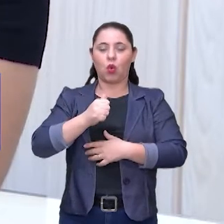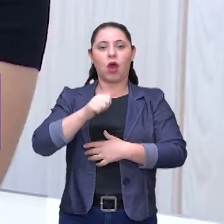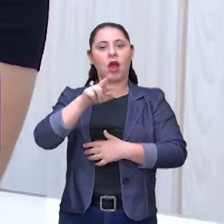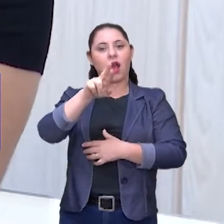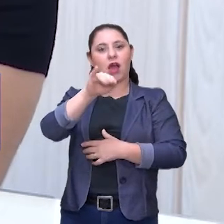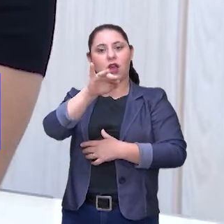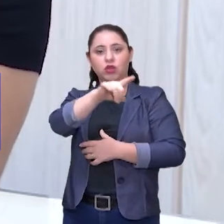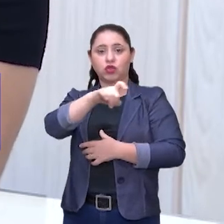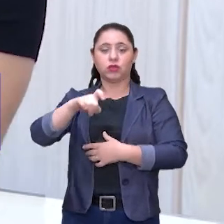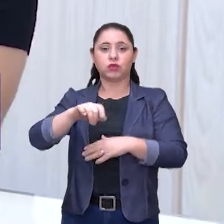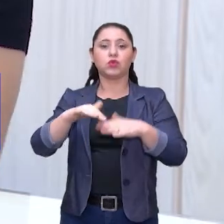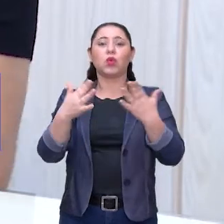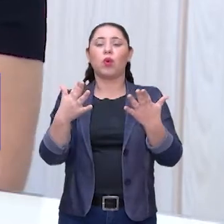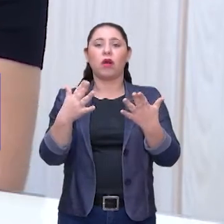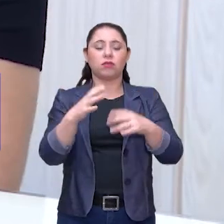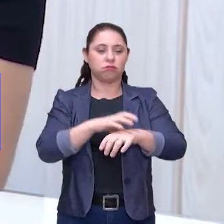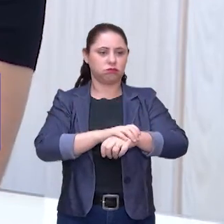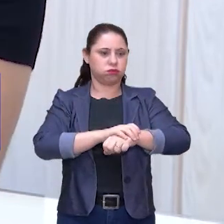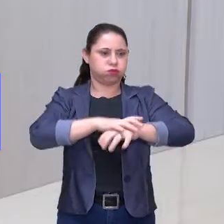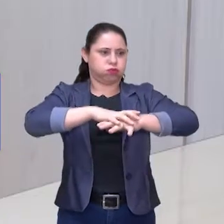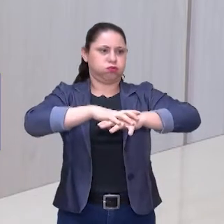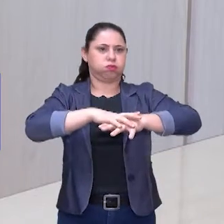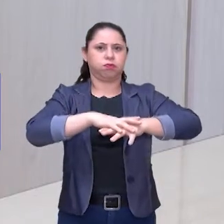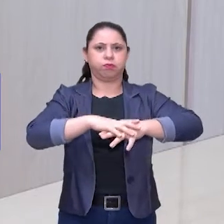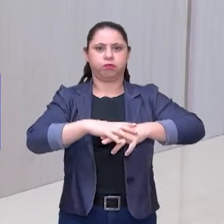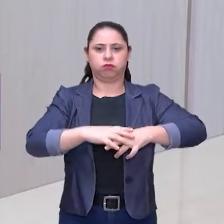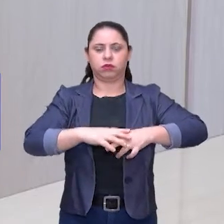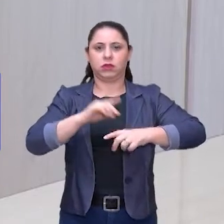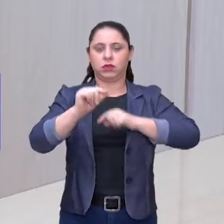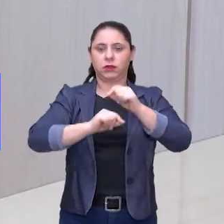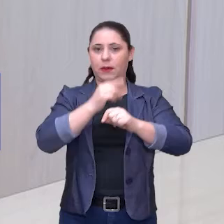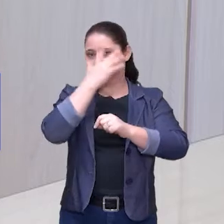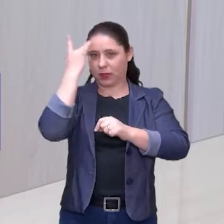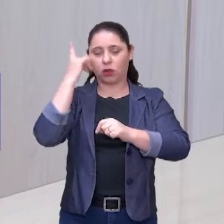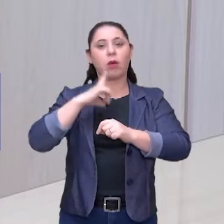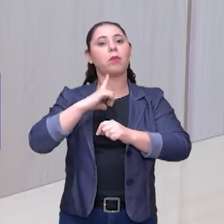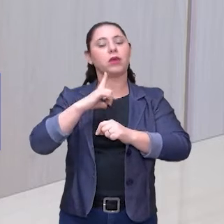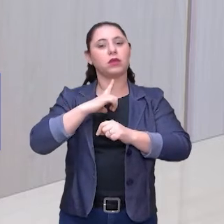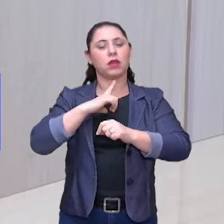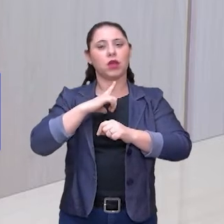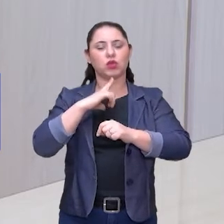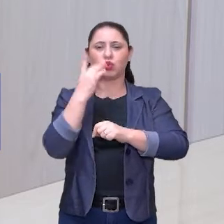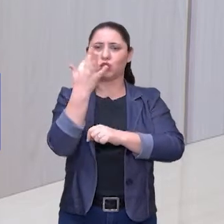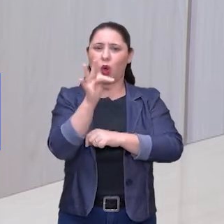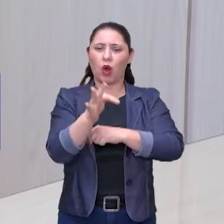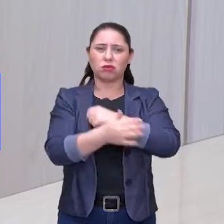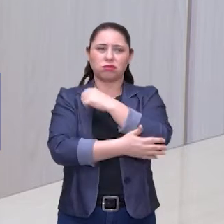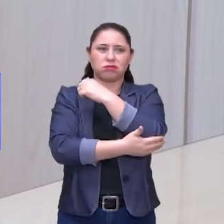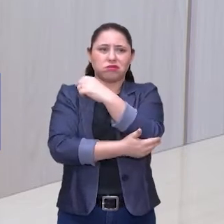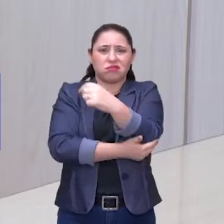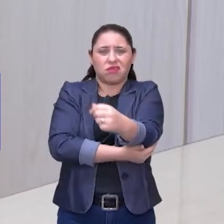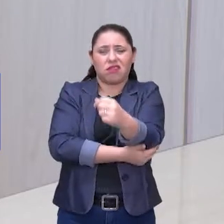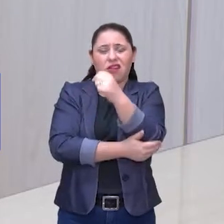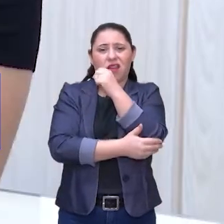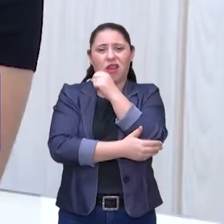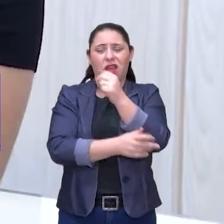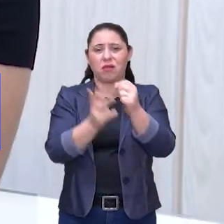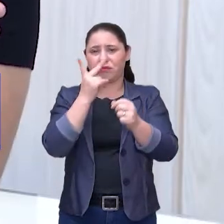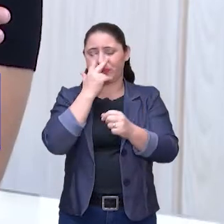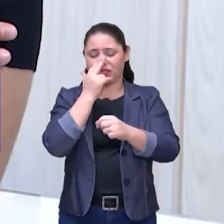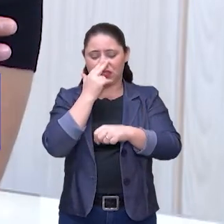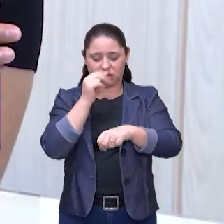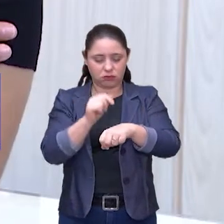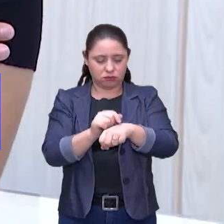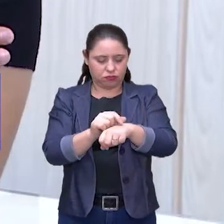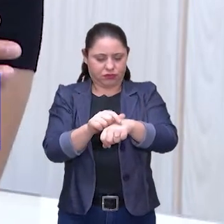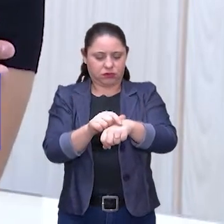que é através do PPD e o raio-x de tórax. E quais são os efeitos colaterais? Inchaço, ou não? Geralmente pode